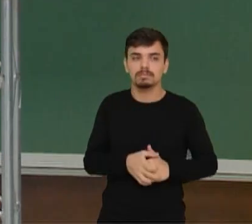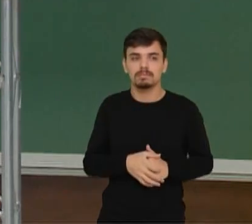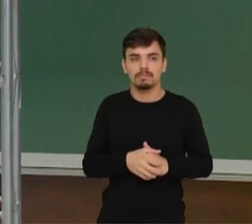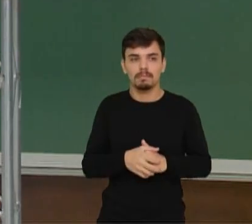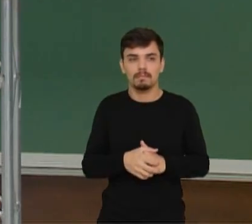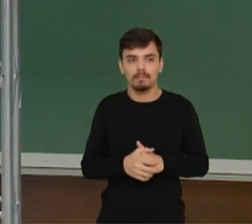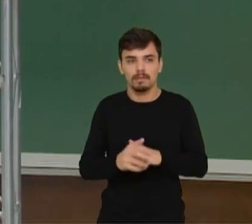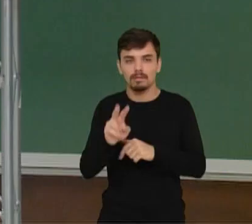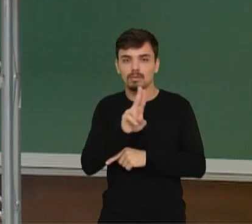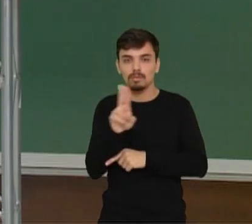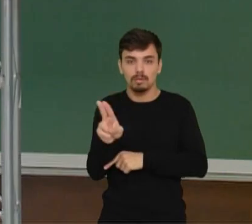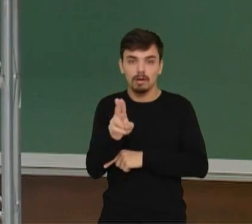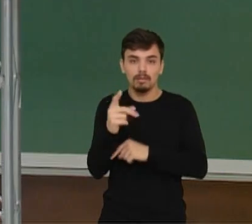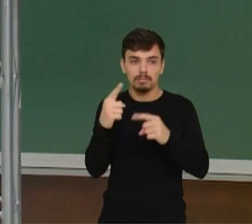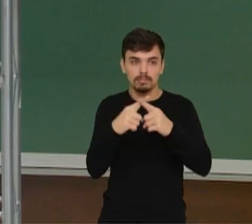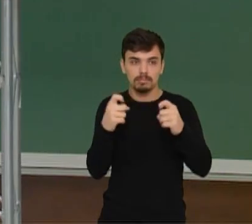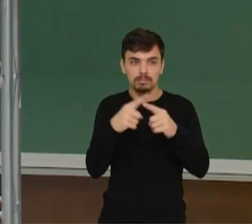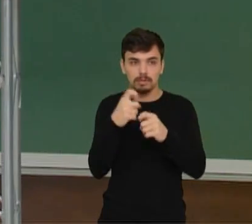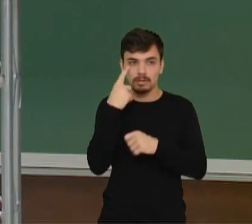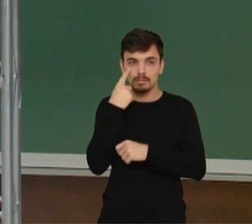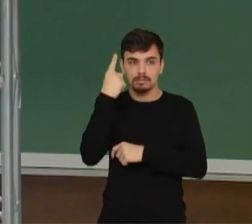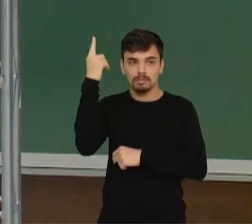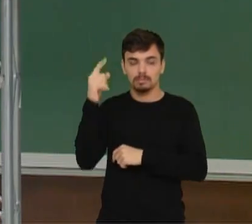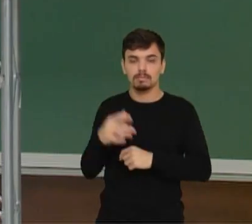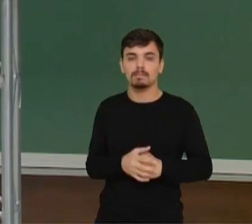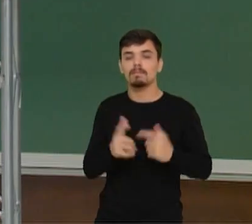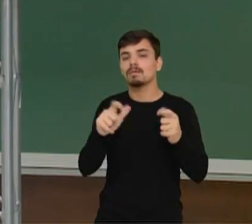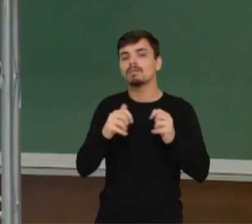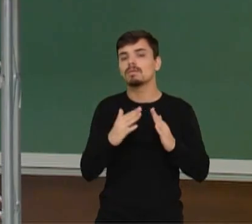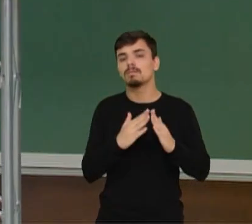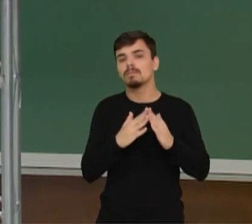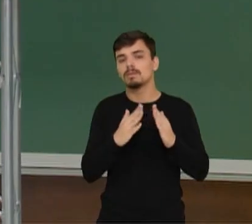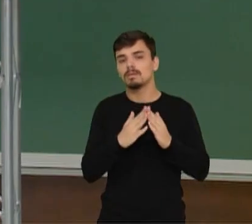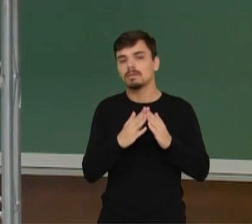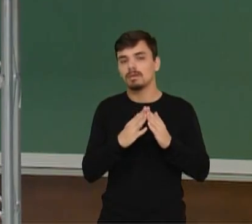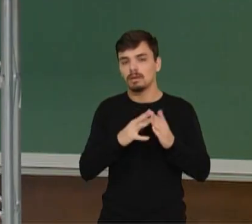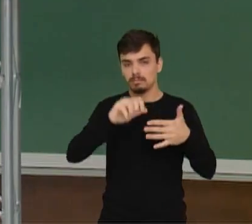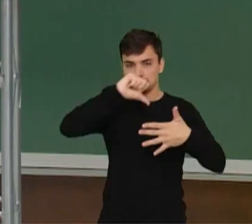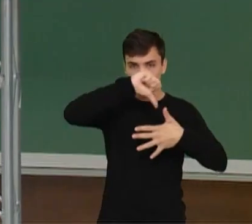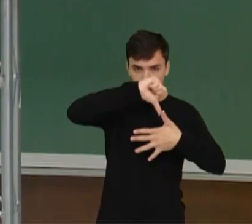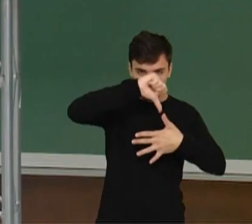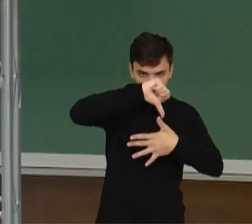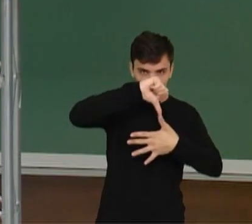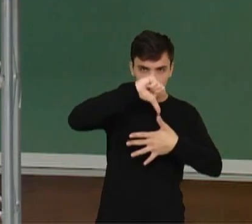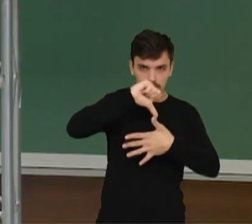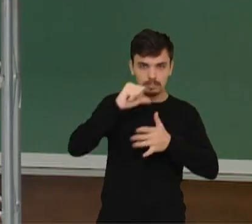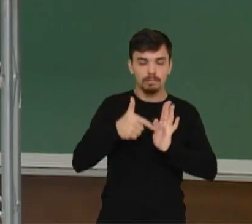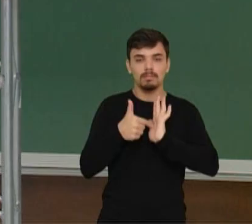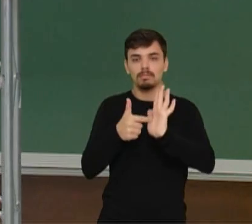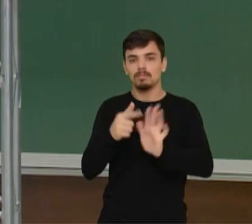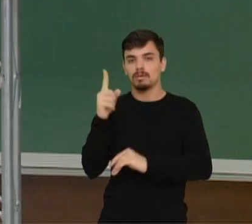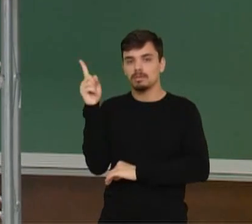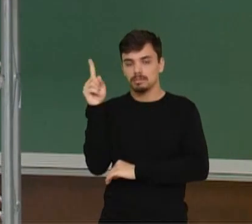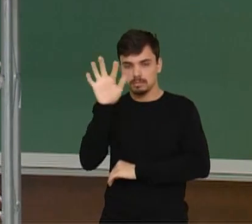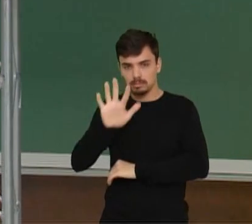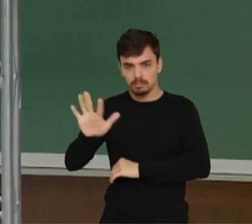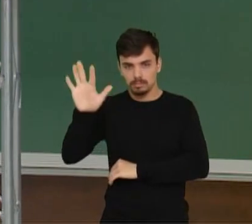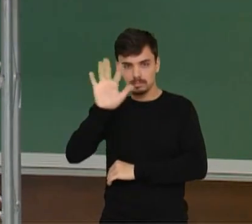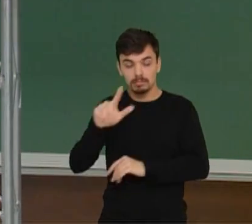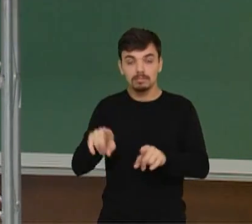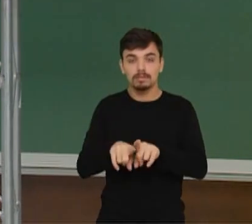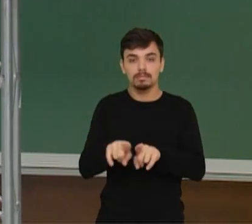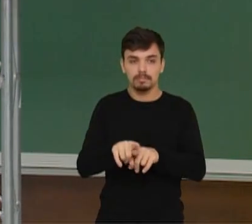Então o nome aqui científico, tapiros terrestres, ele habita onde? A América do Sul, como está mostrando ali no mapa, então o habitat dele é a América do